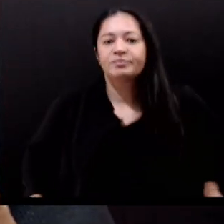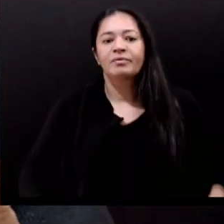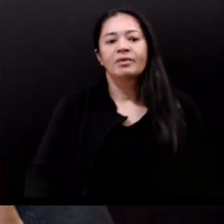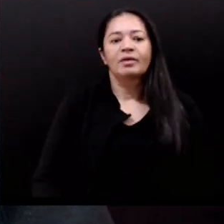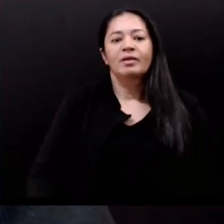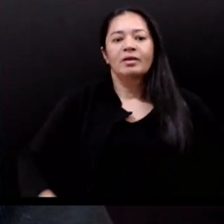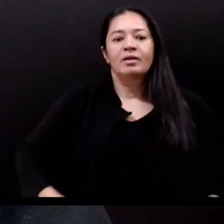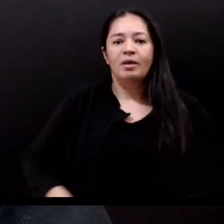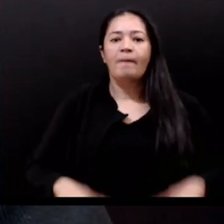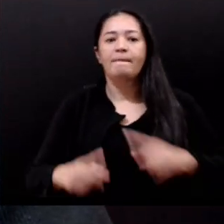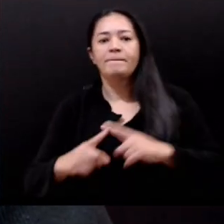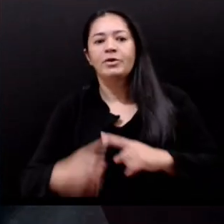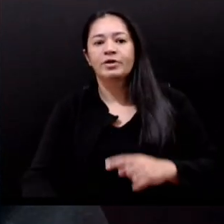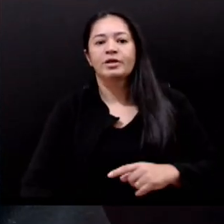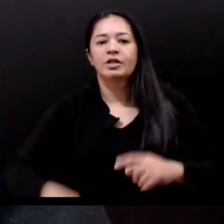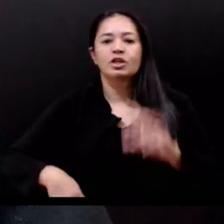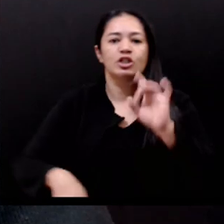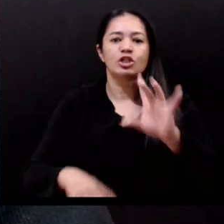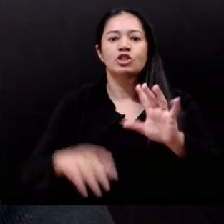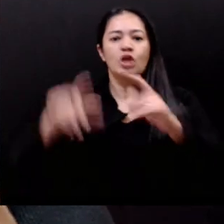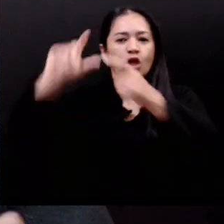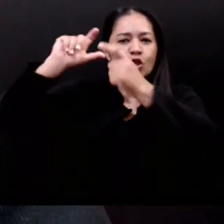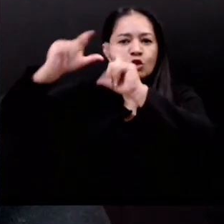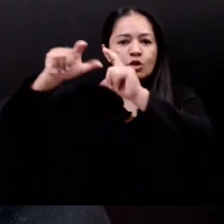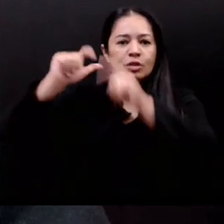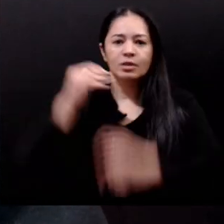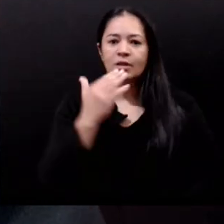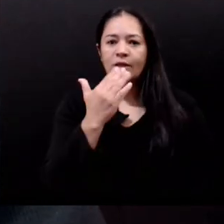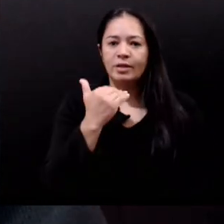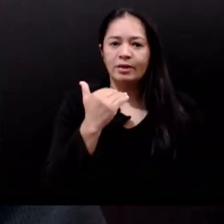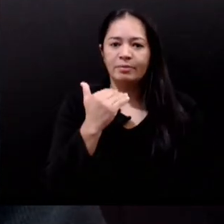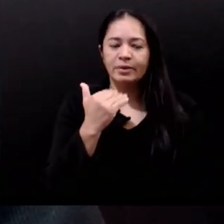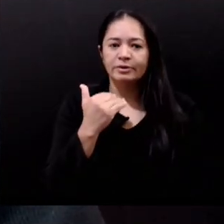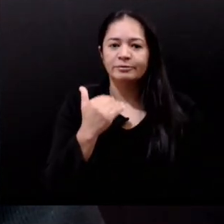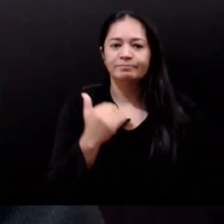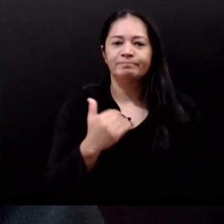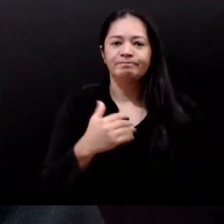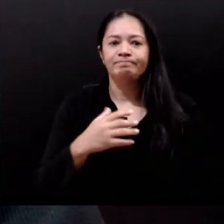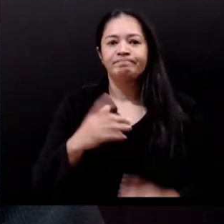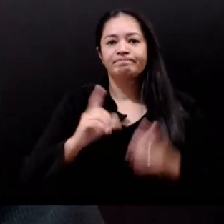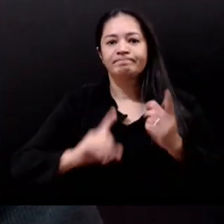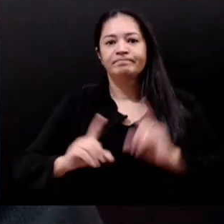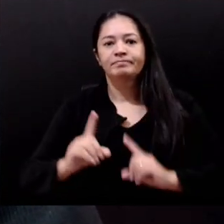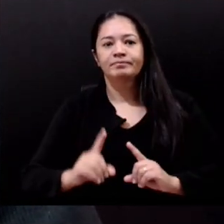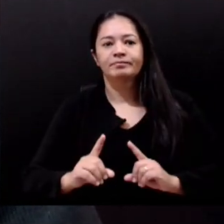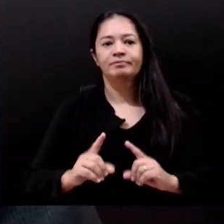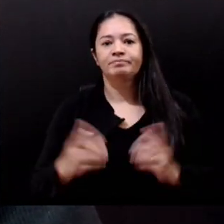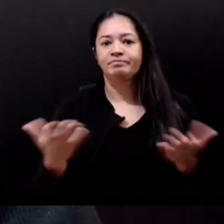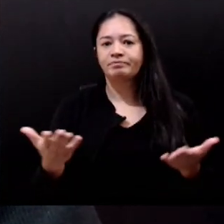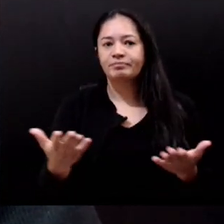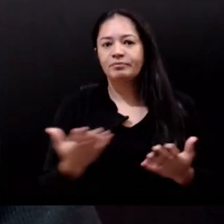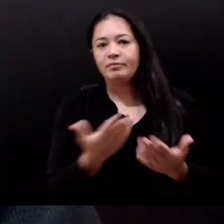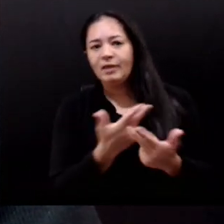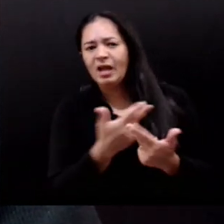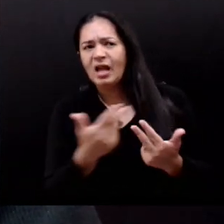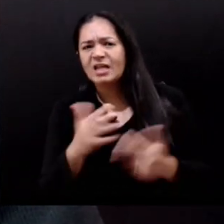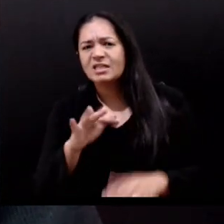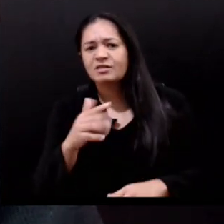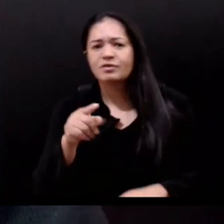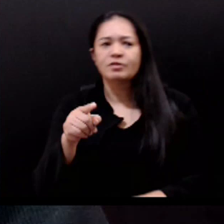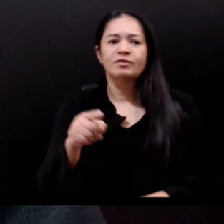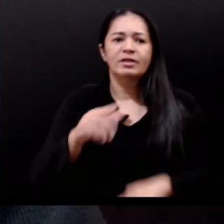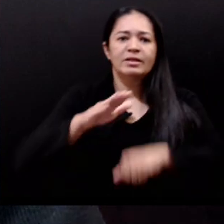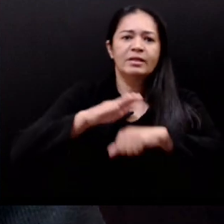do transtorno alimentar, Sim. né, de uma depressão ou qualquer coisa. Muitas vezes, né, quando você faz uma pergunta para a pessoa: